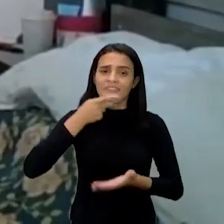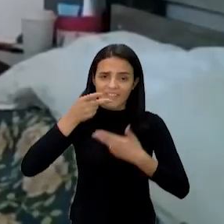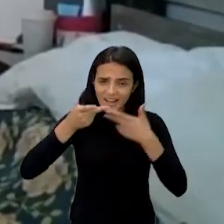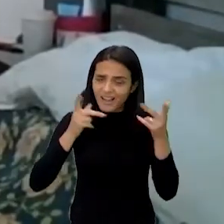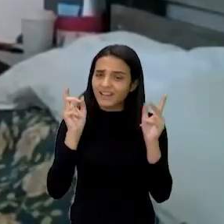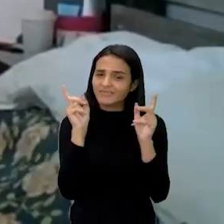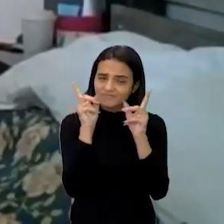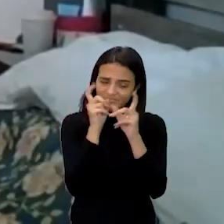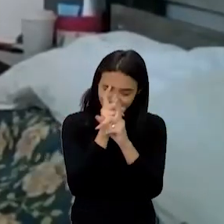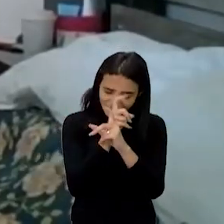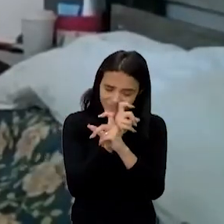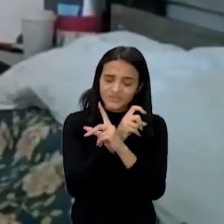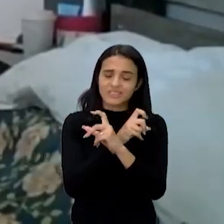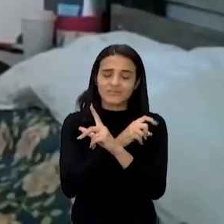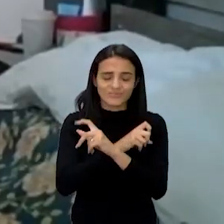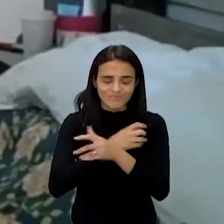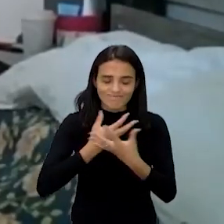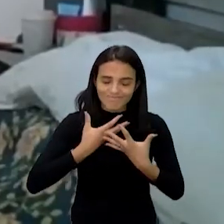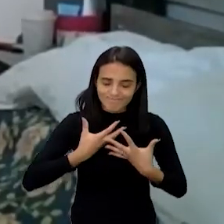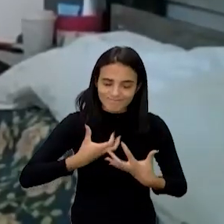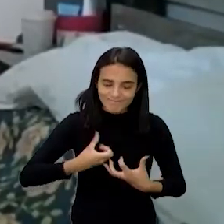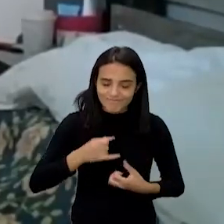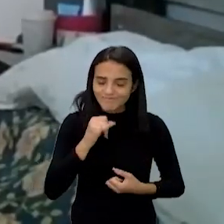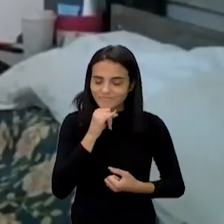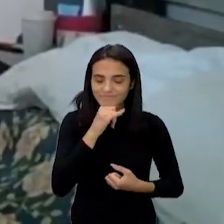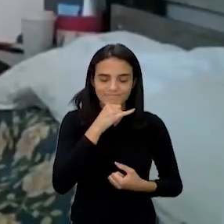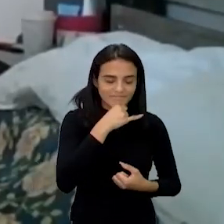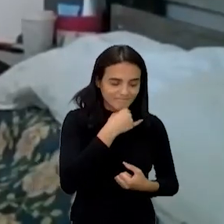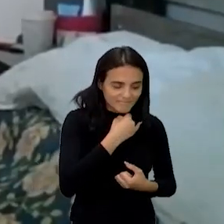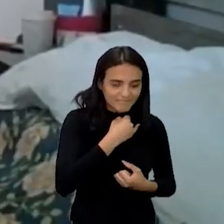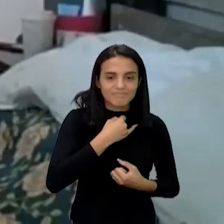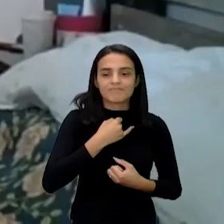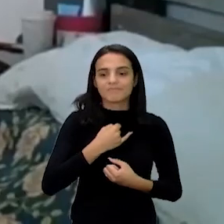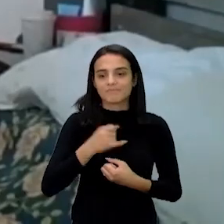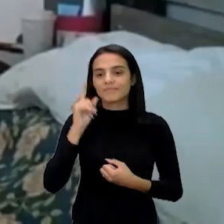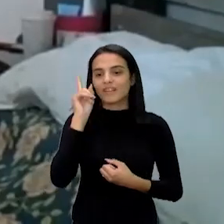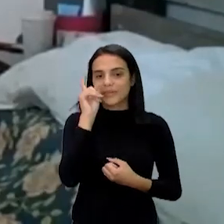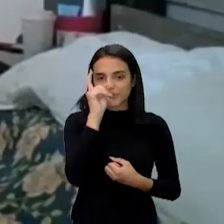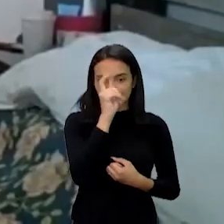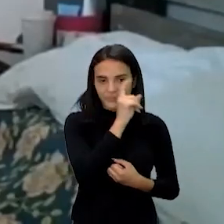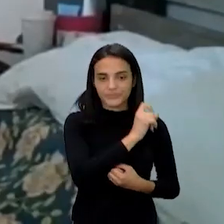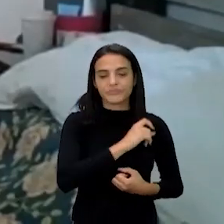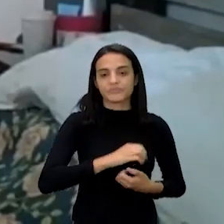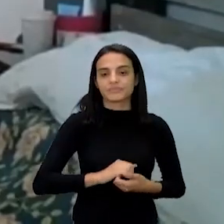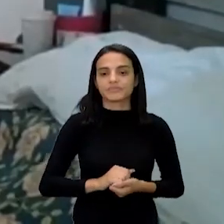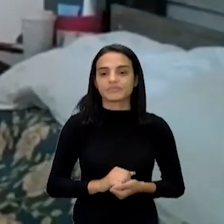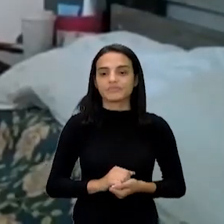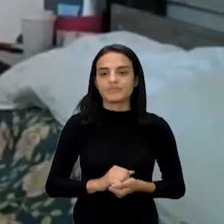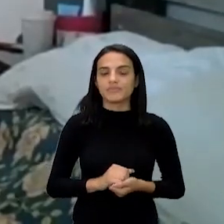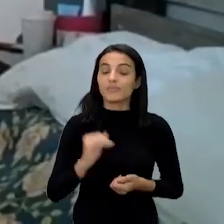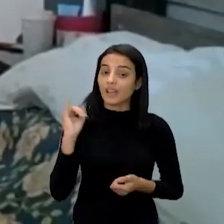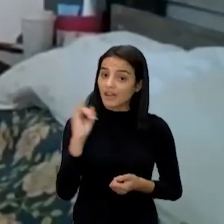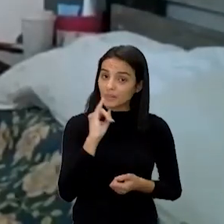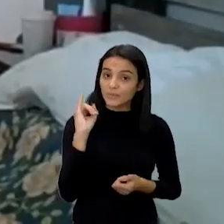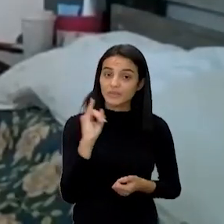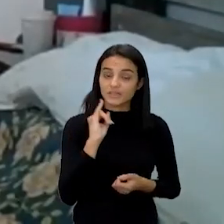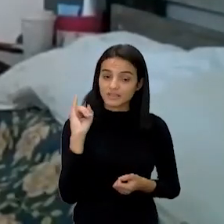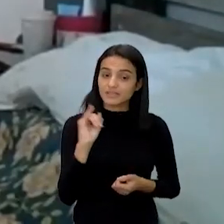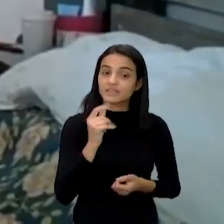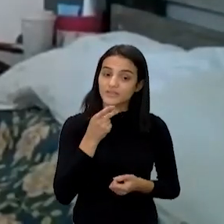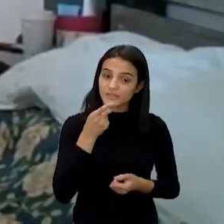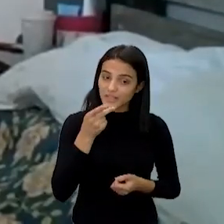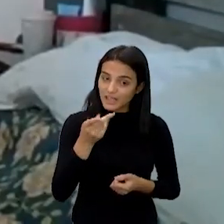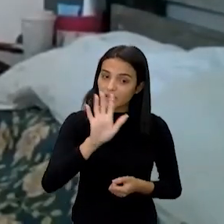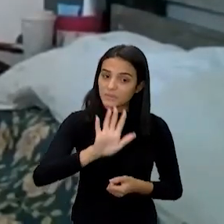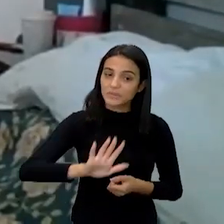É difícil falar sobre isso, né? Foi um momento bastante complicado, mas eu acho que é importante falar isso